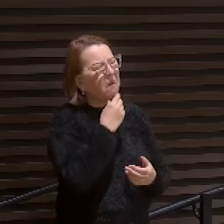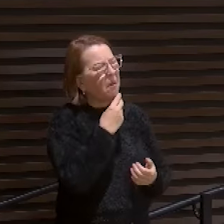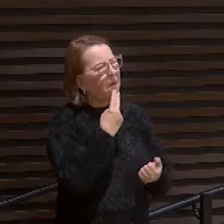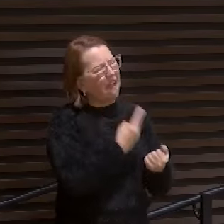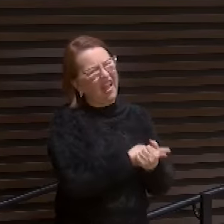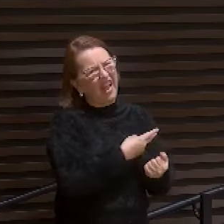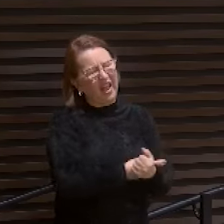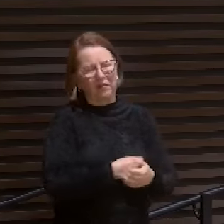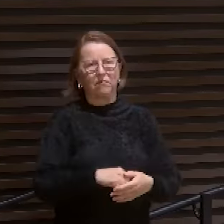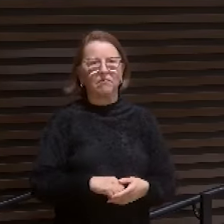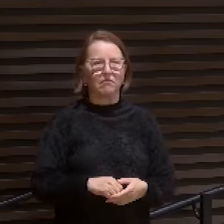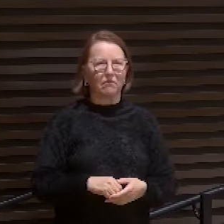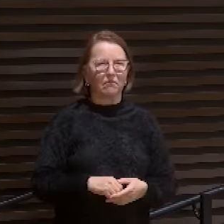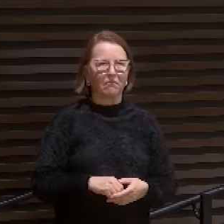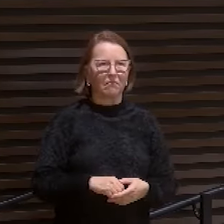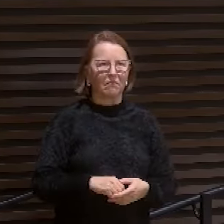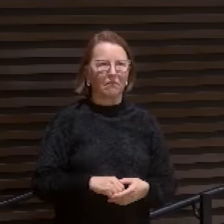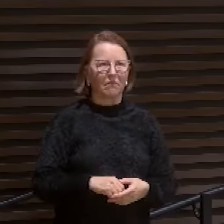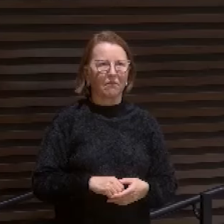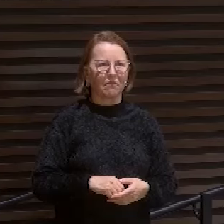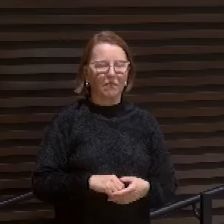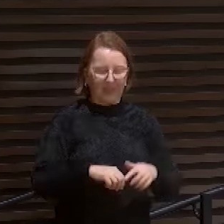A aliança no dedo errado